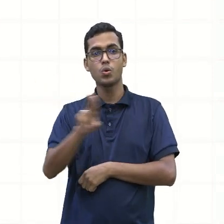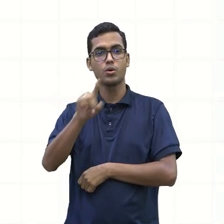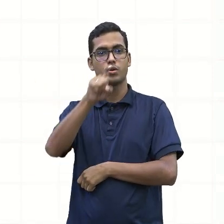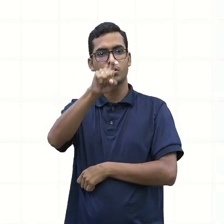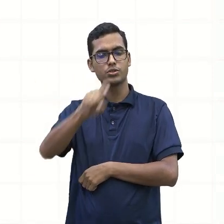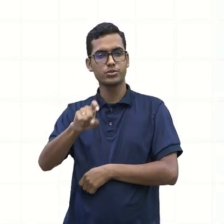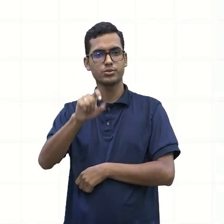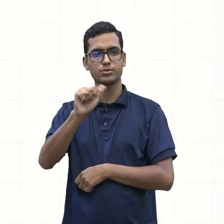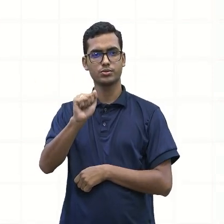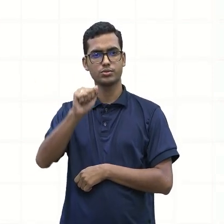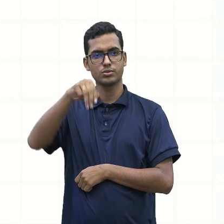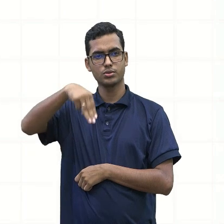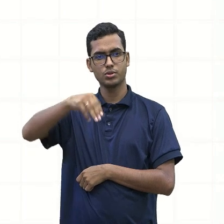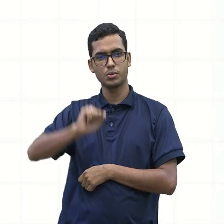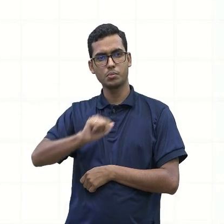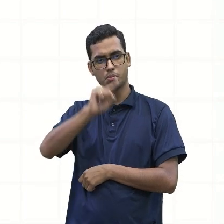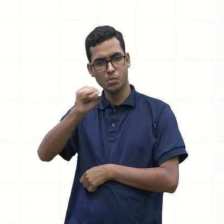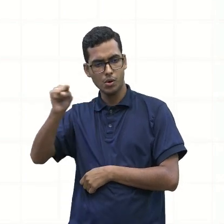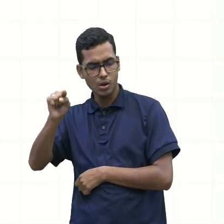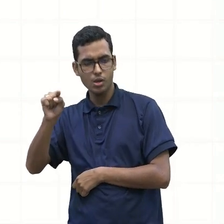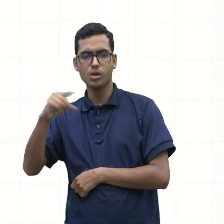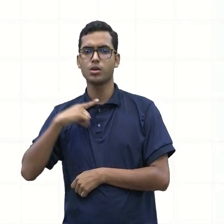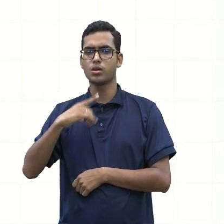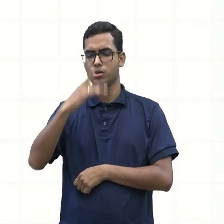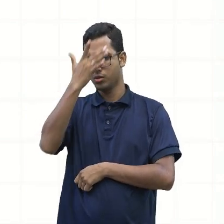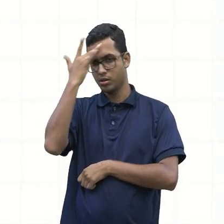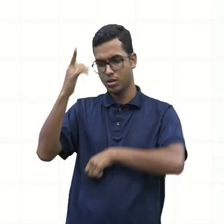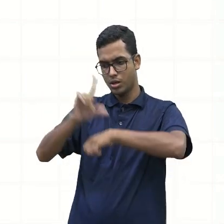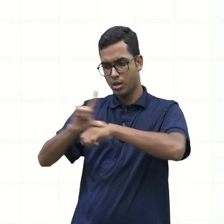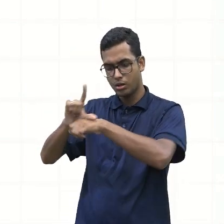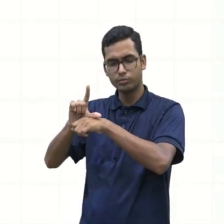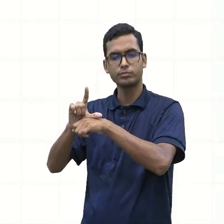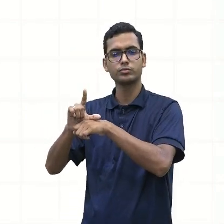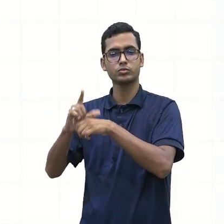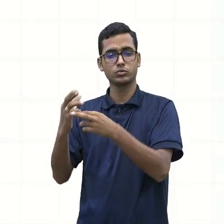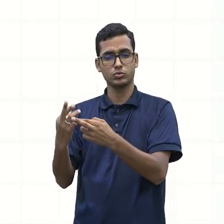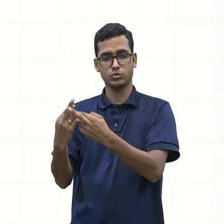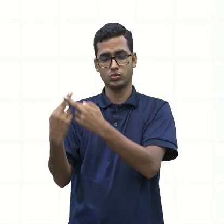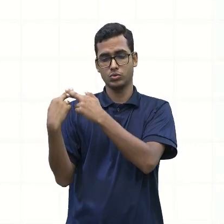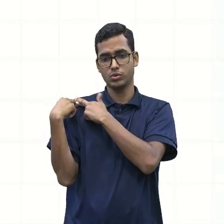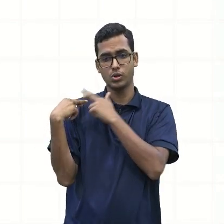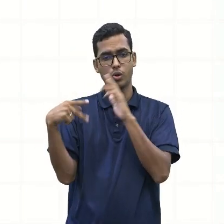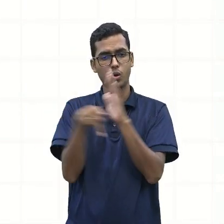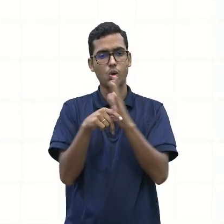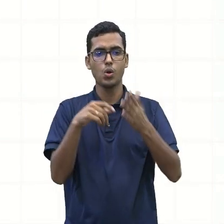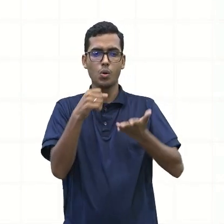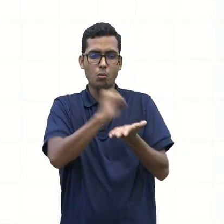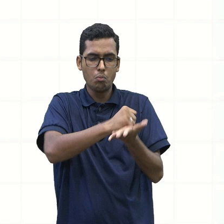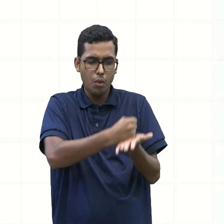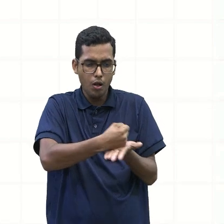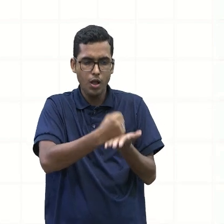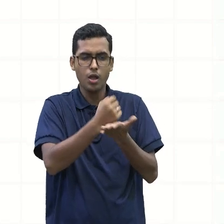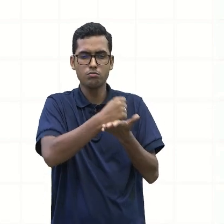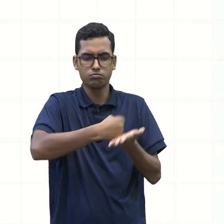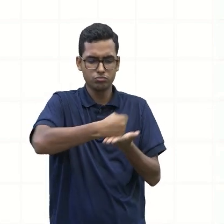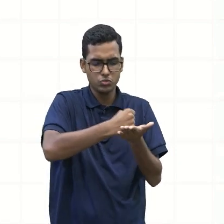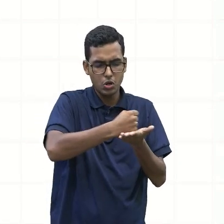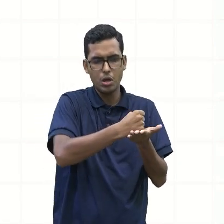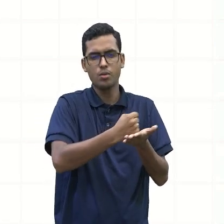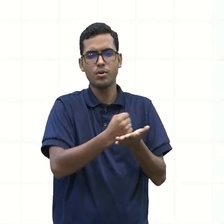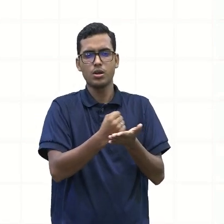xamã, que é responsável pela cura de doenças, transmissão do conhecimento